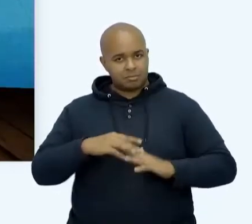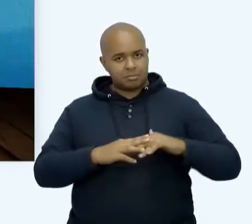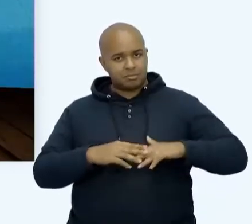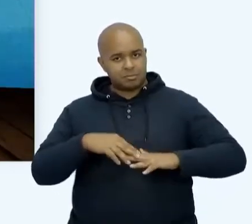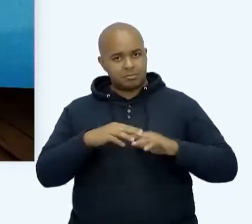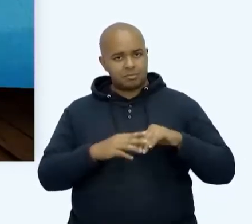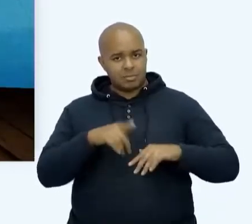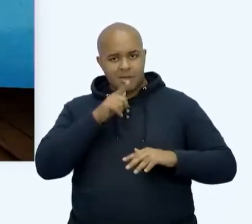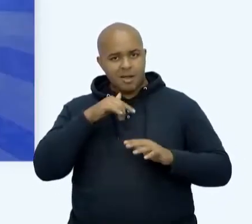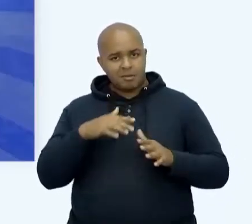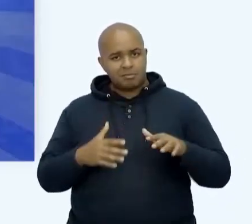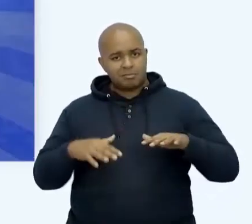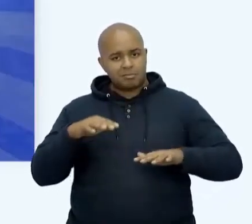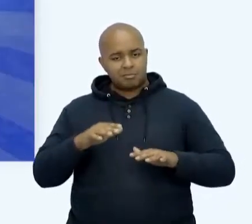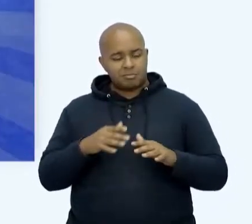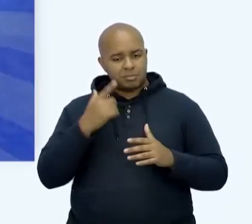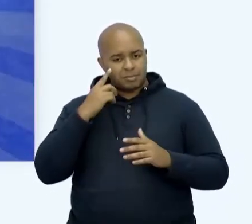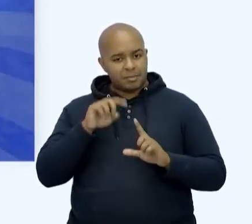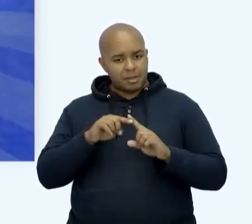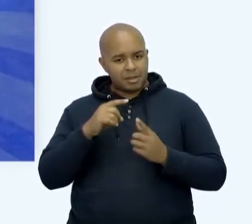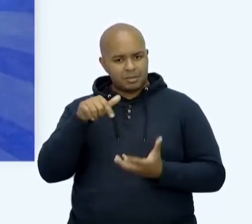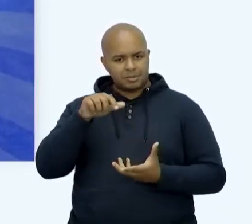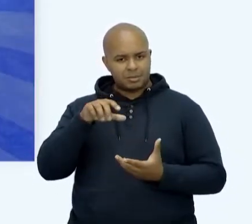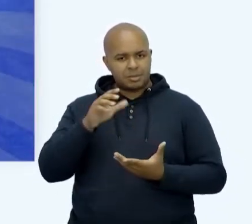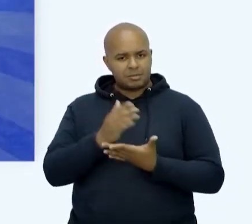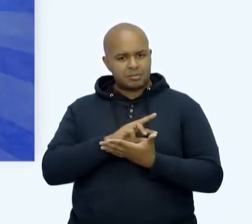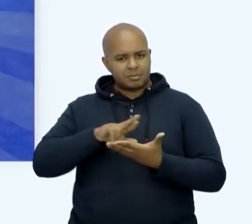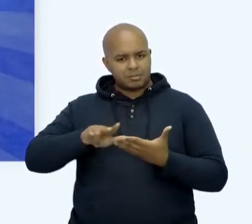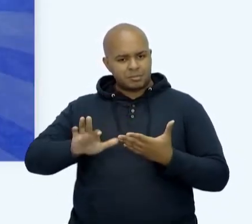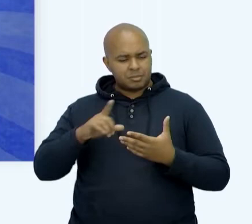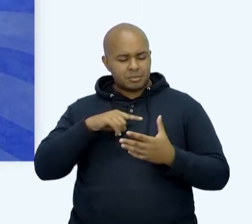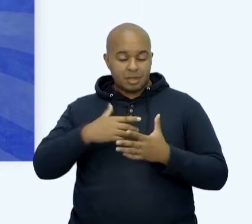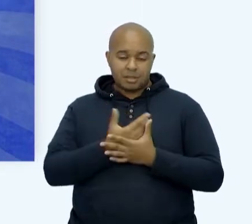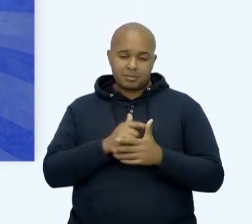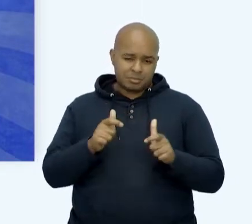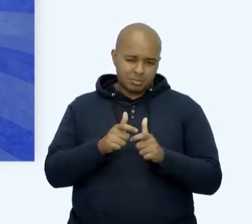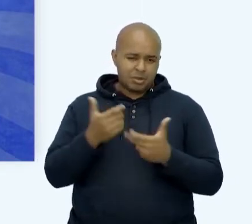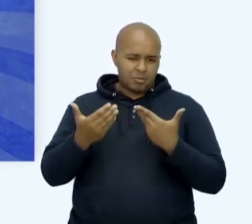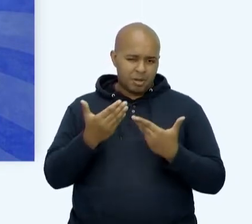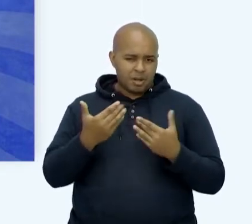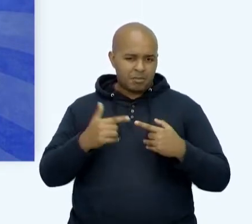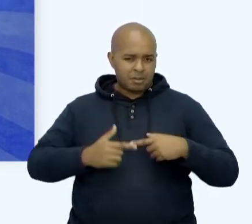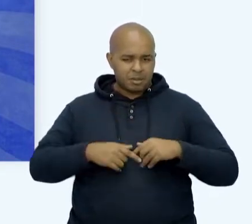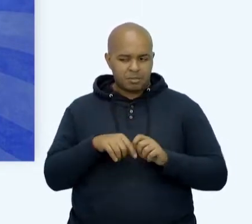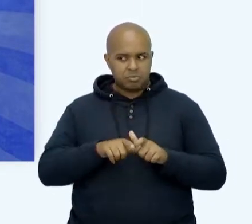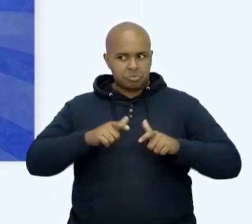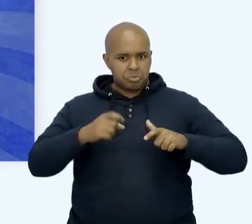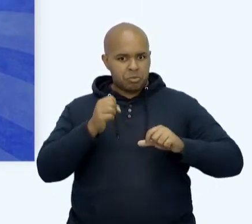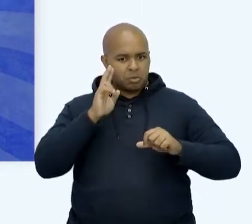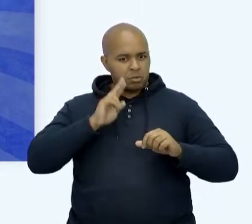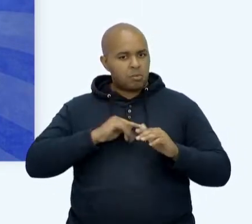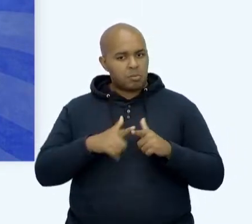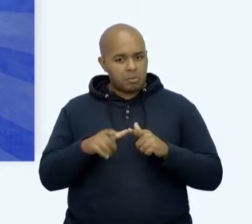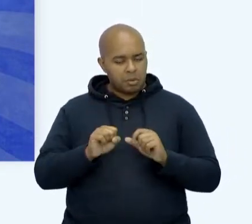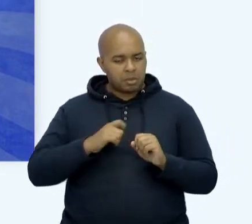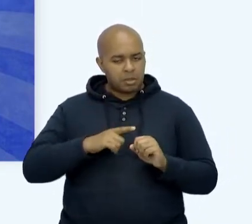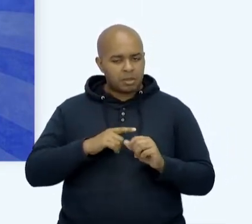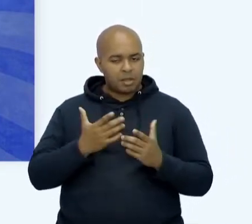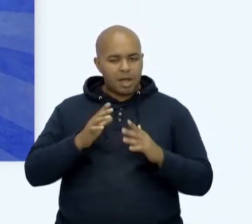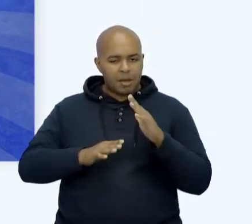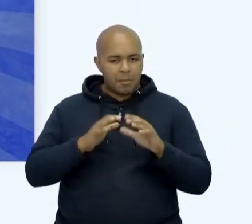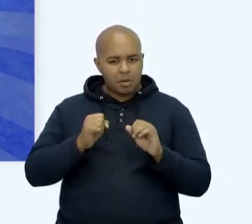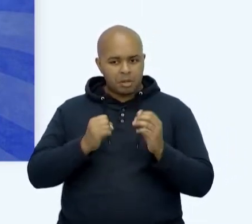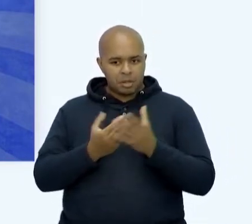né? Verdade. Porém, essas alternativas ainda são muito pequenas em relação à grandeza do problema. É possível